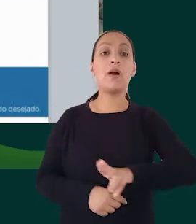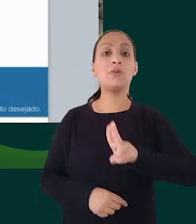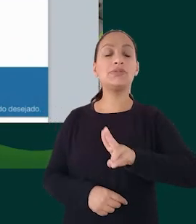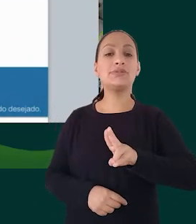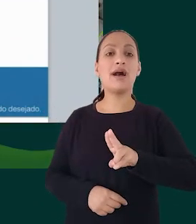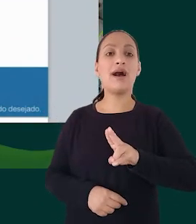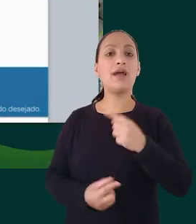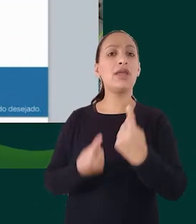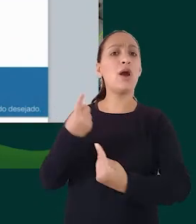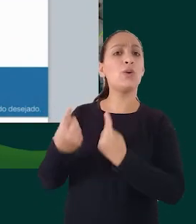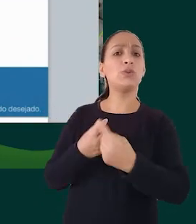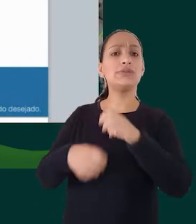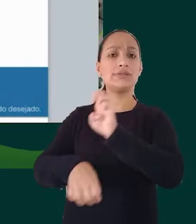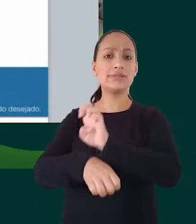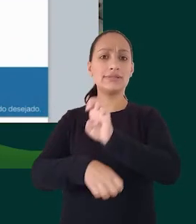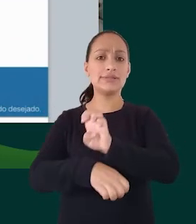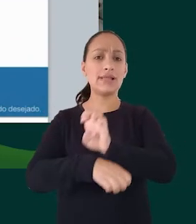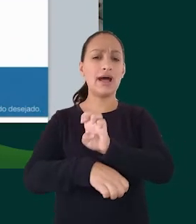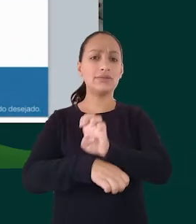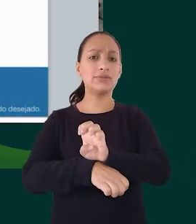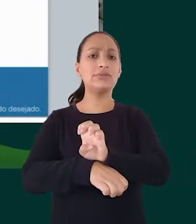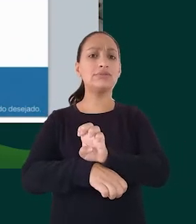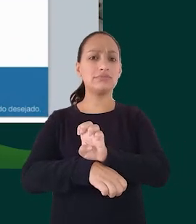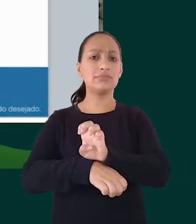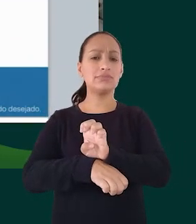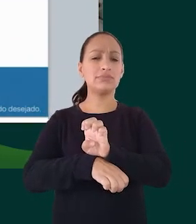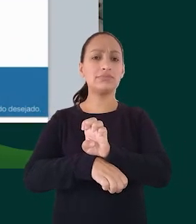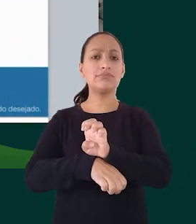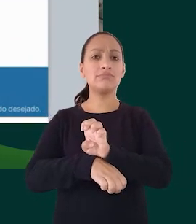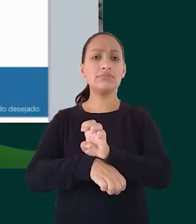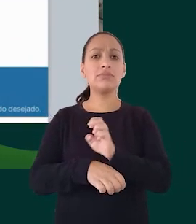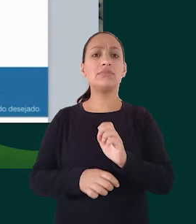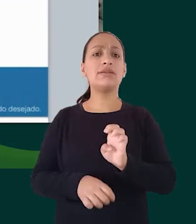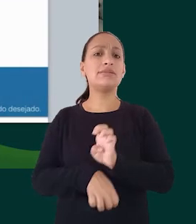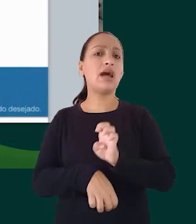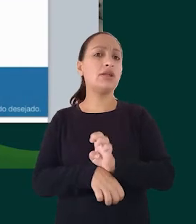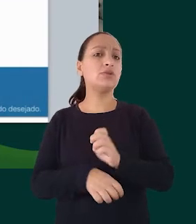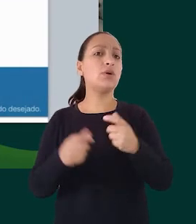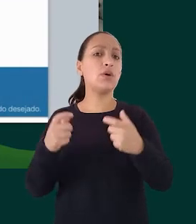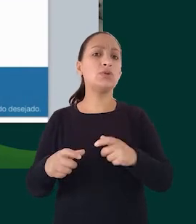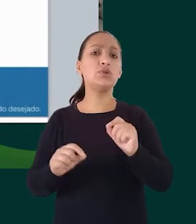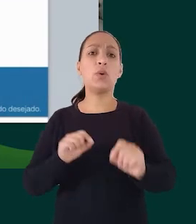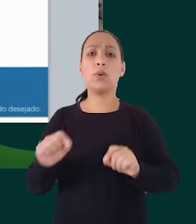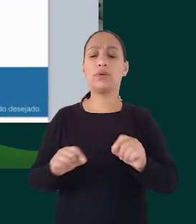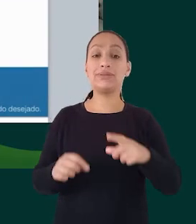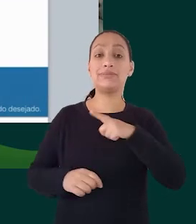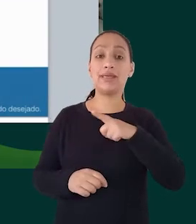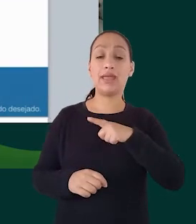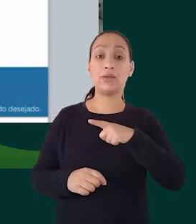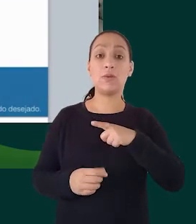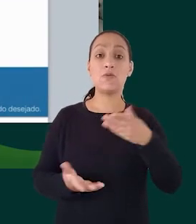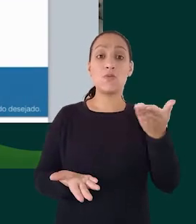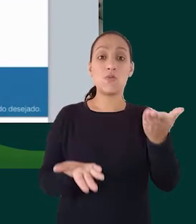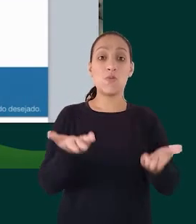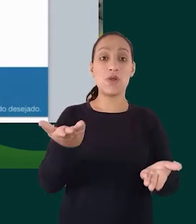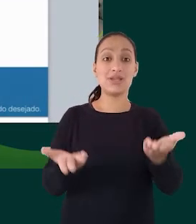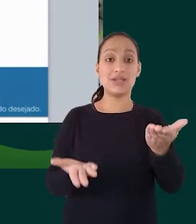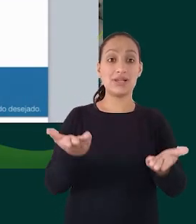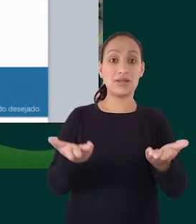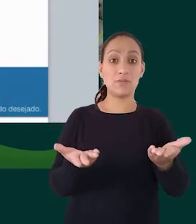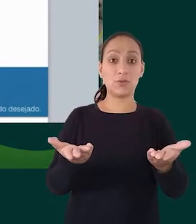em alguns estados que são estados onde há um equilíbrio entre as